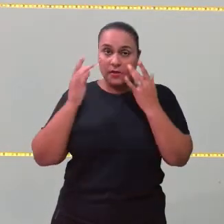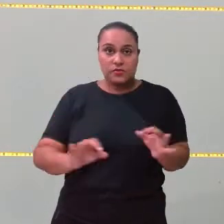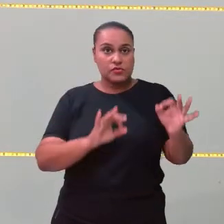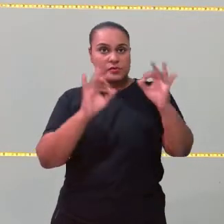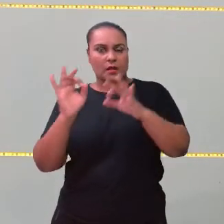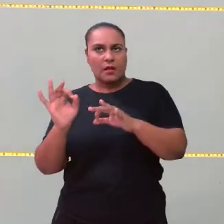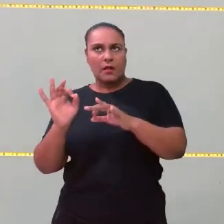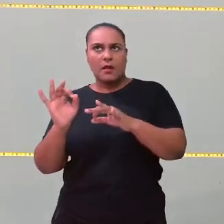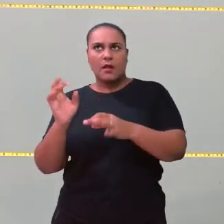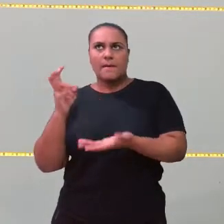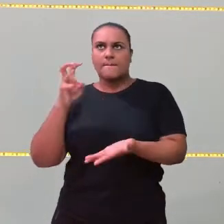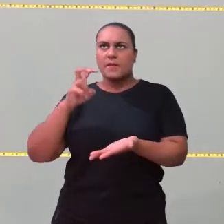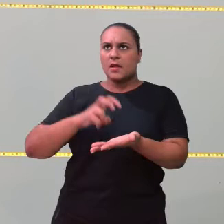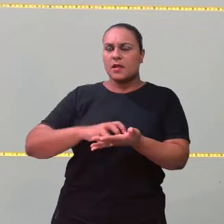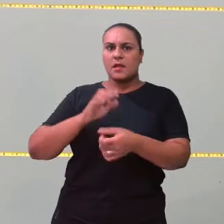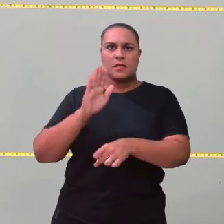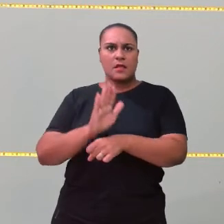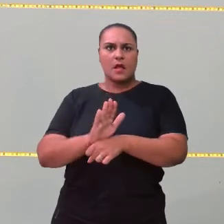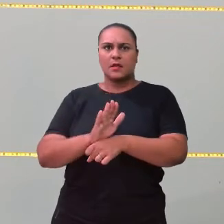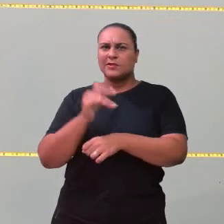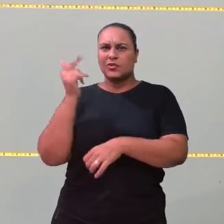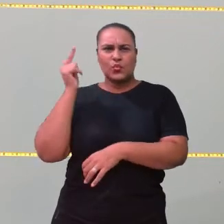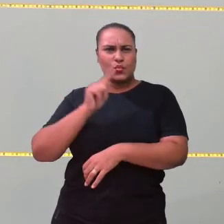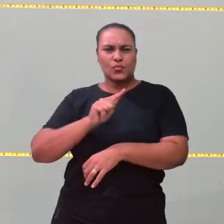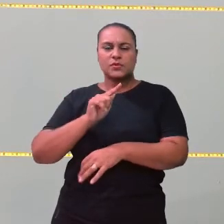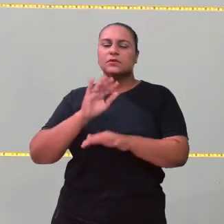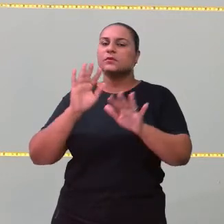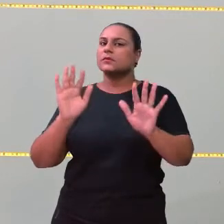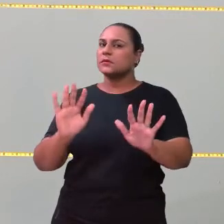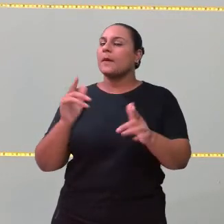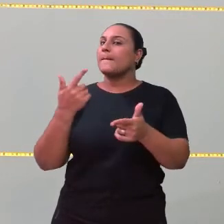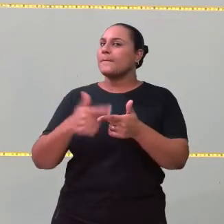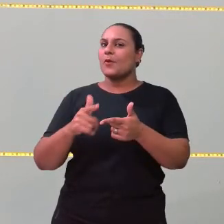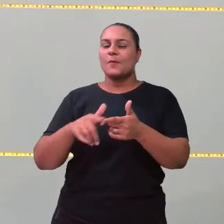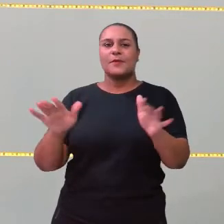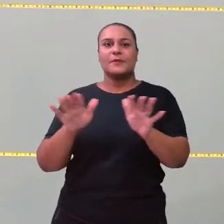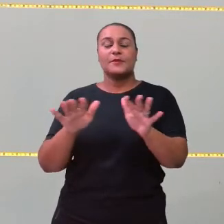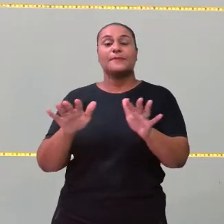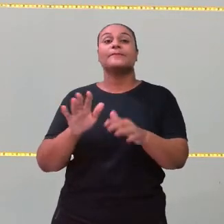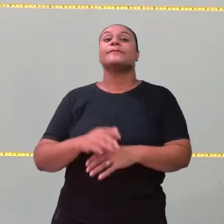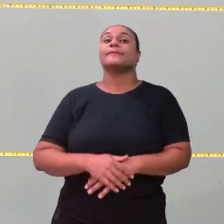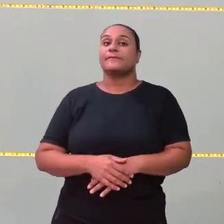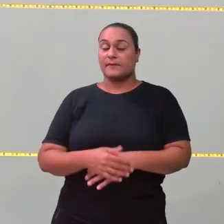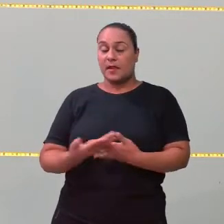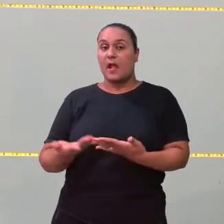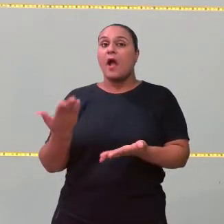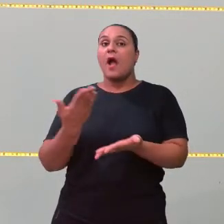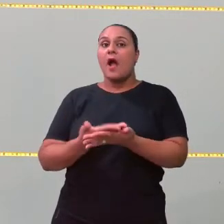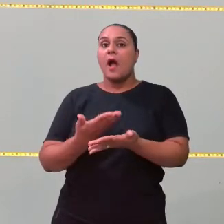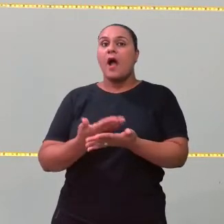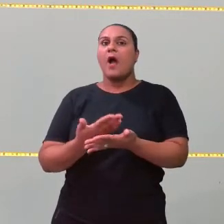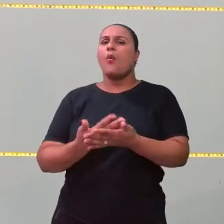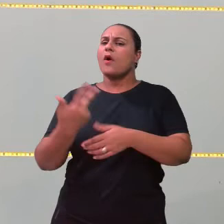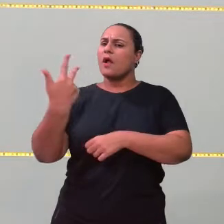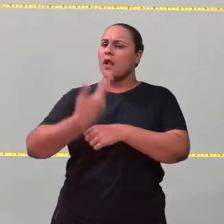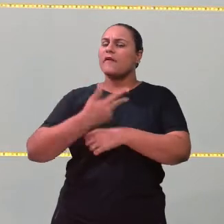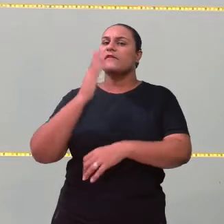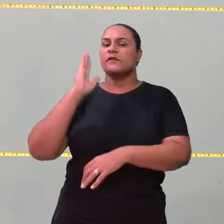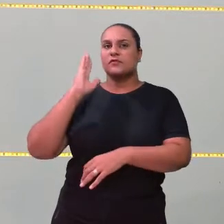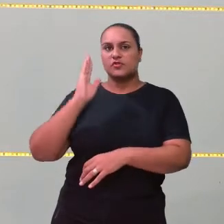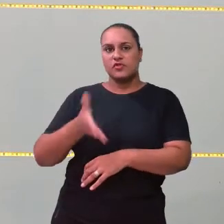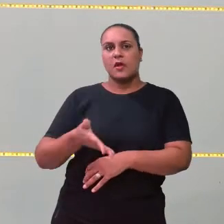manhã nem à tarde, não tem problema. A nossa aula ela está gravada e você pode acessar sempre que